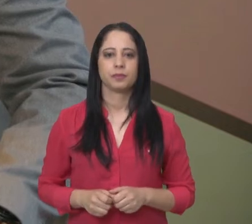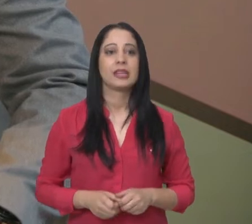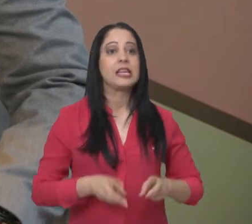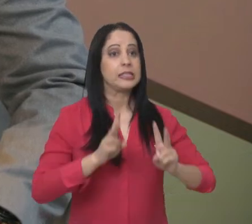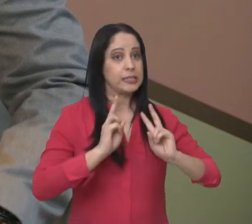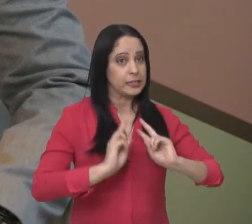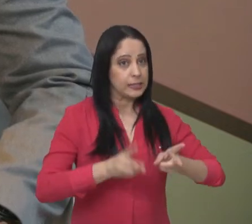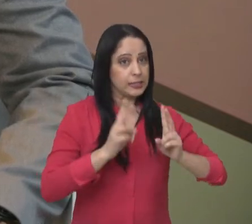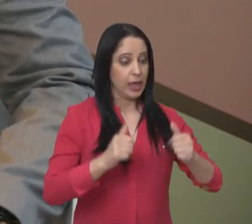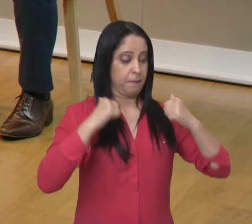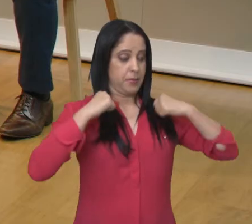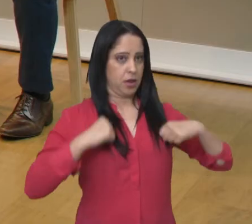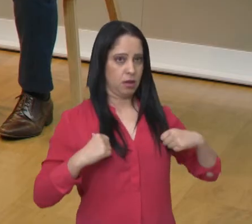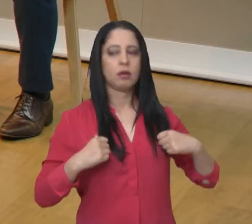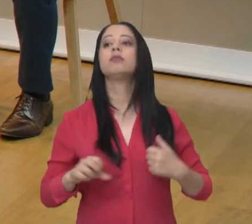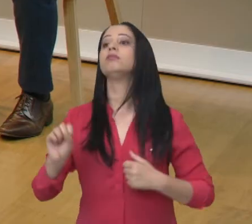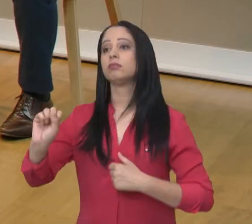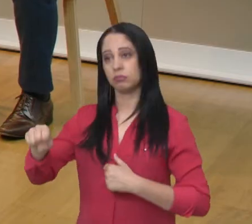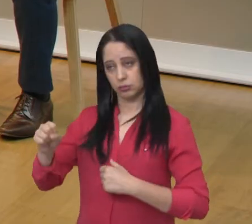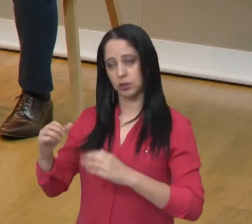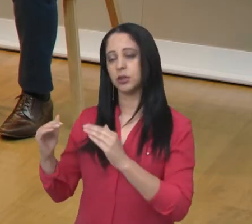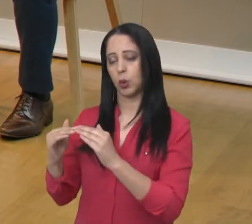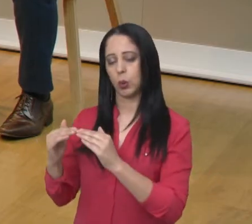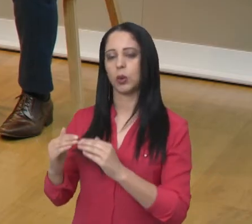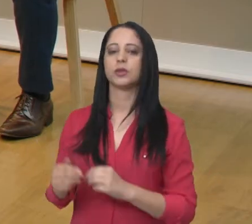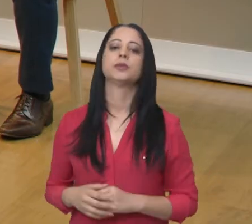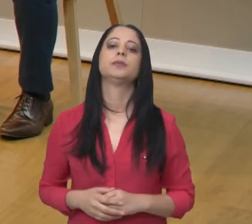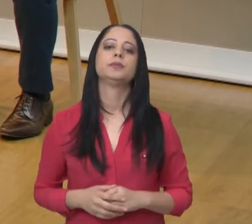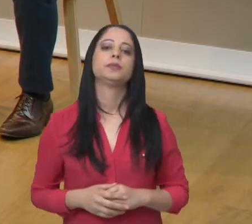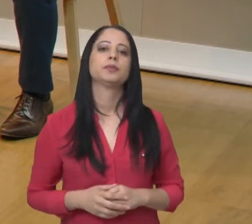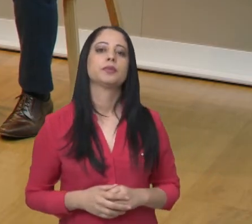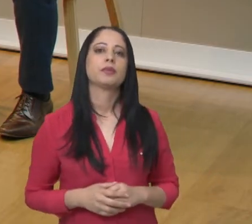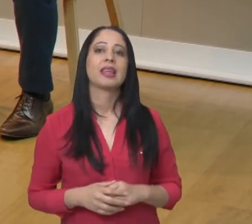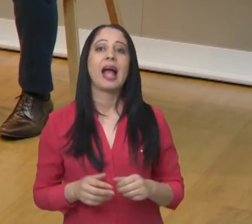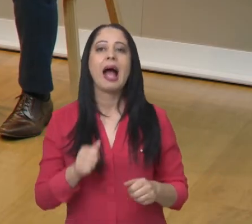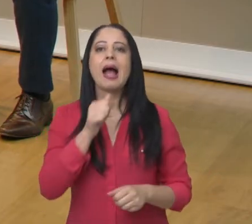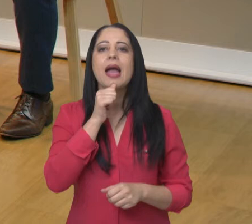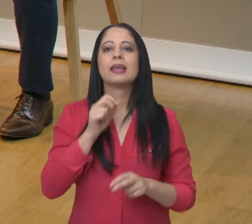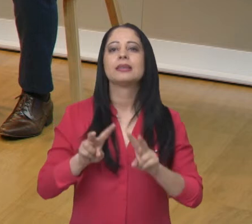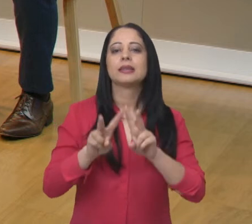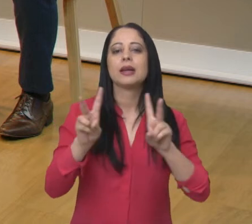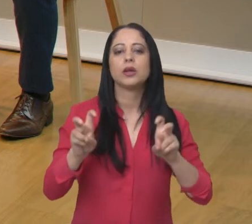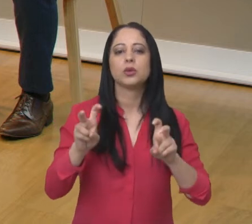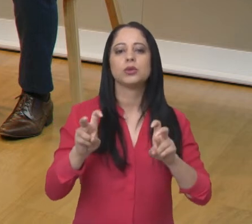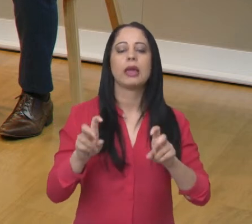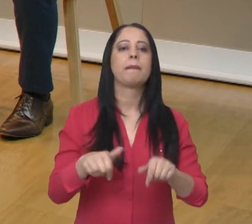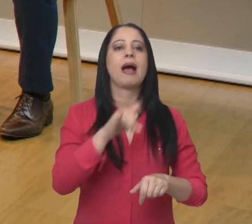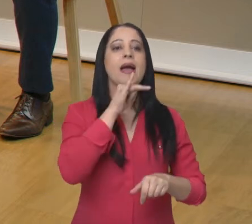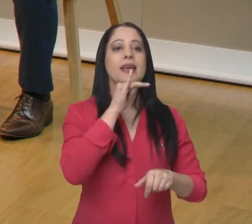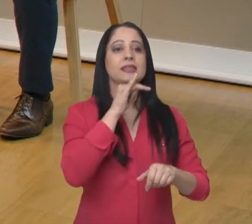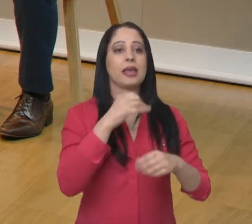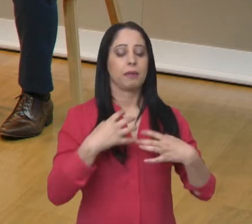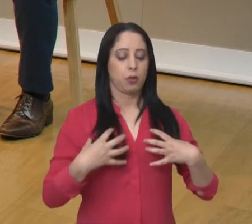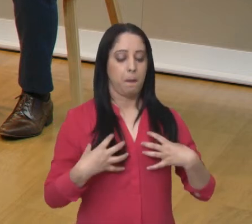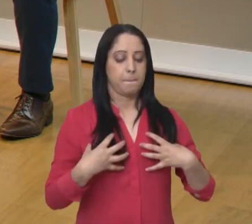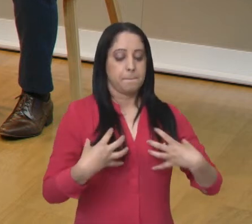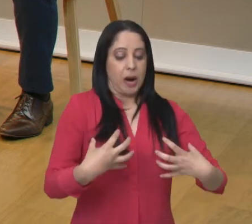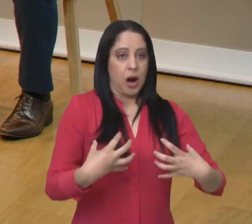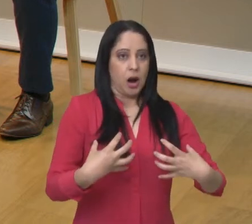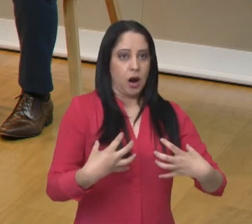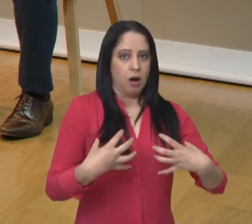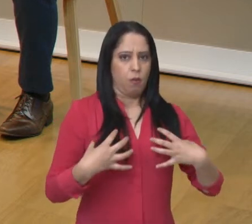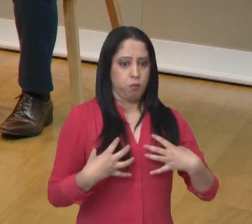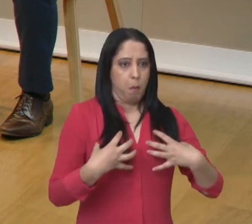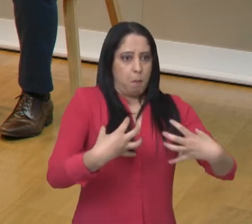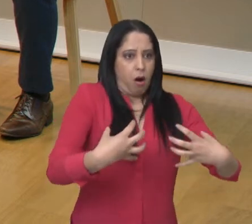sempre usar as duas alças? Sim, esse é o ideal. Ótimo. Doutor, ainda sobre essa questão do peso, seios muito volumosos,